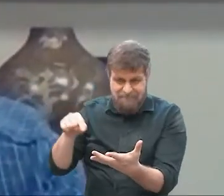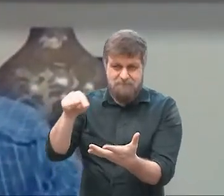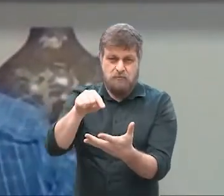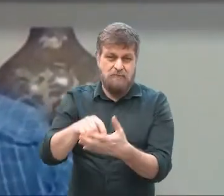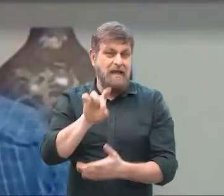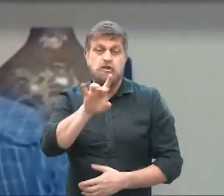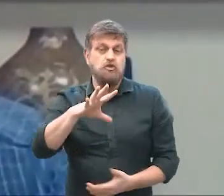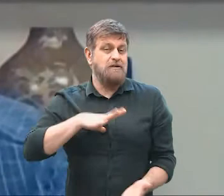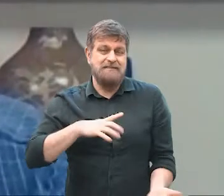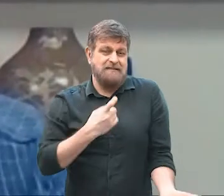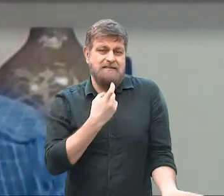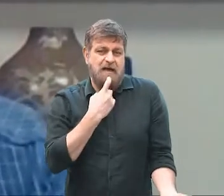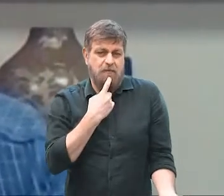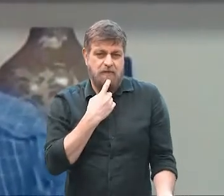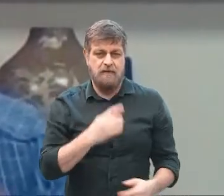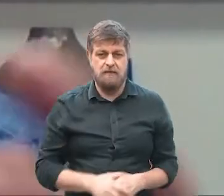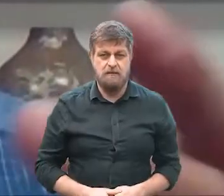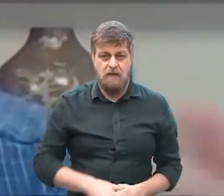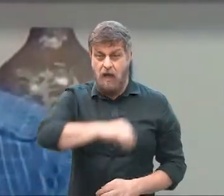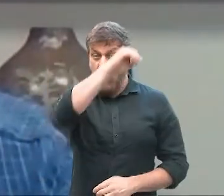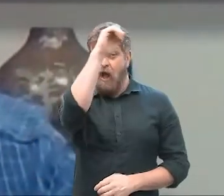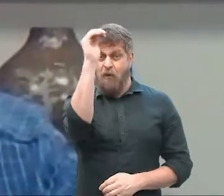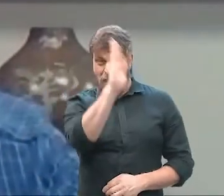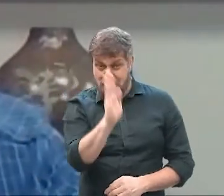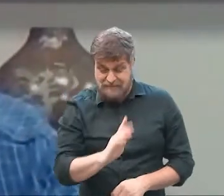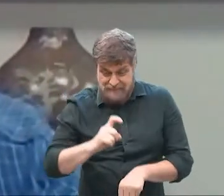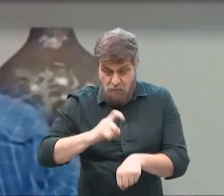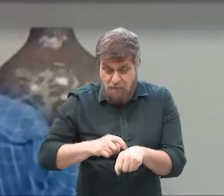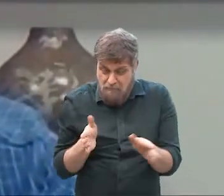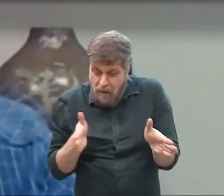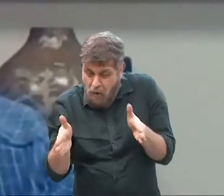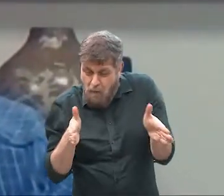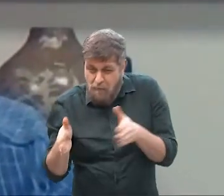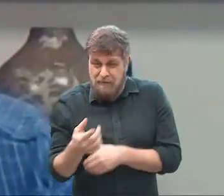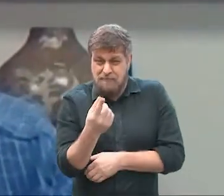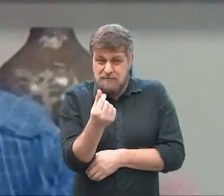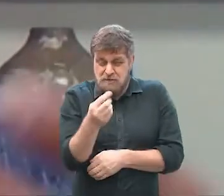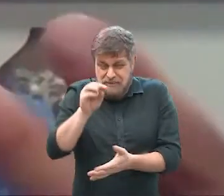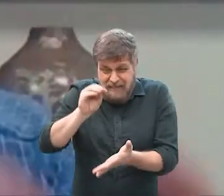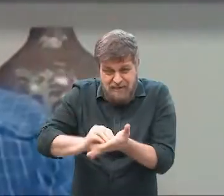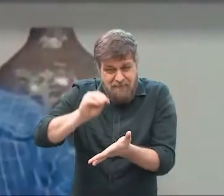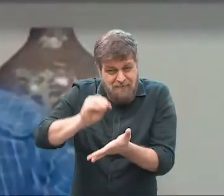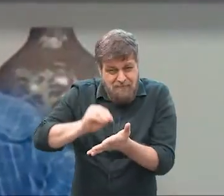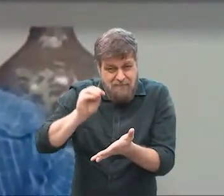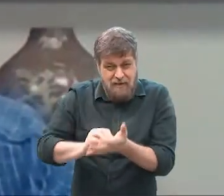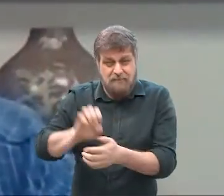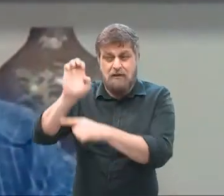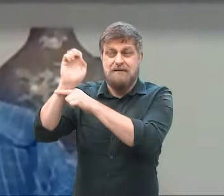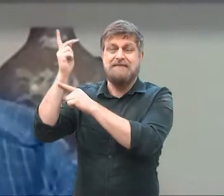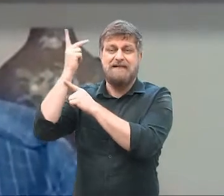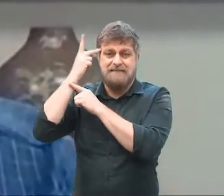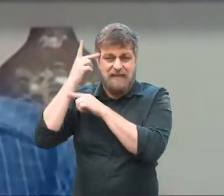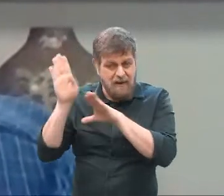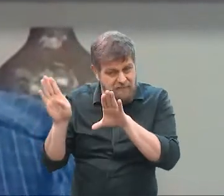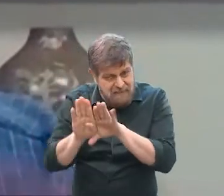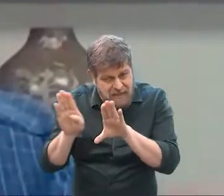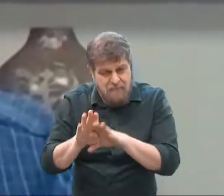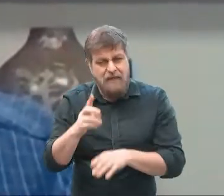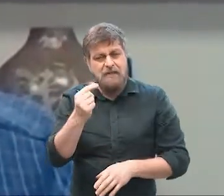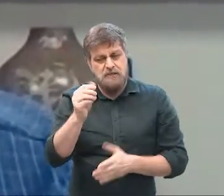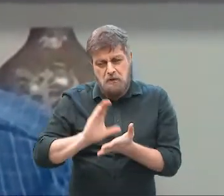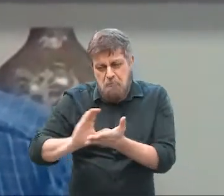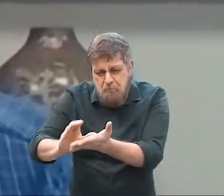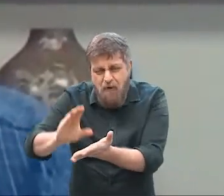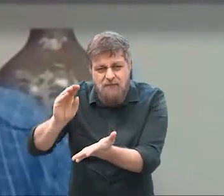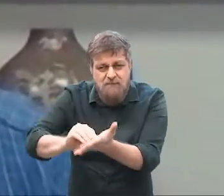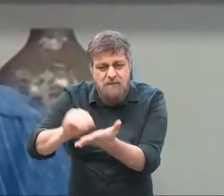é Campinas. Sim. O Brasil passa por uma recessão. O estado de São Paulo passa por essa recessão. E Campinas não é